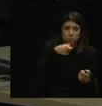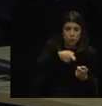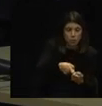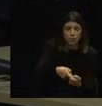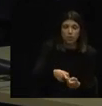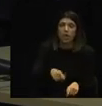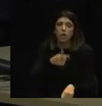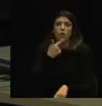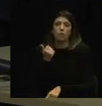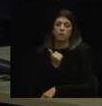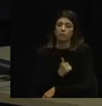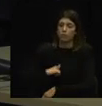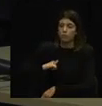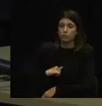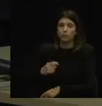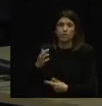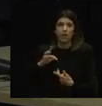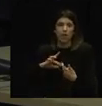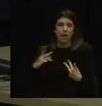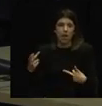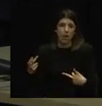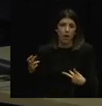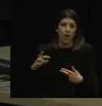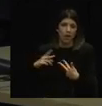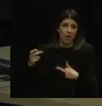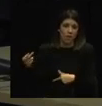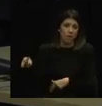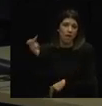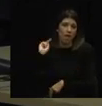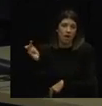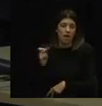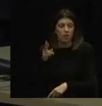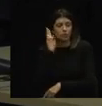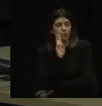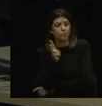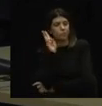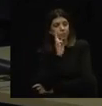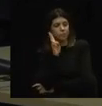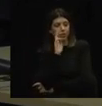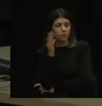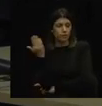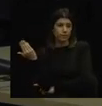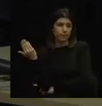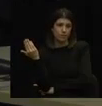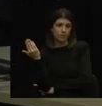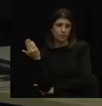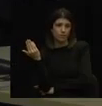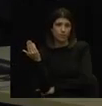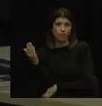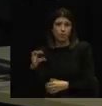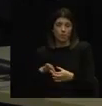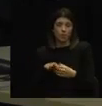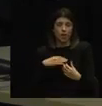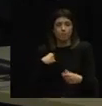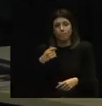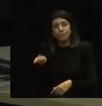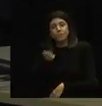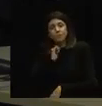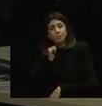que, ao longo dos anos, a Câmara não só se tem limitado a assistir de forma complacente aos efeitos da Lei das Rendas do